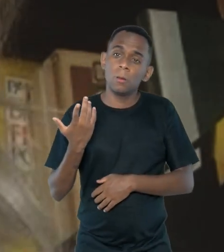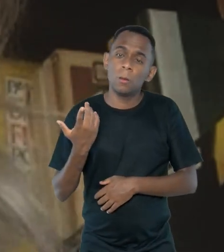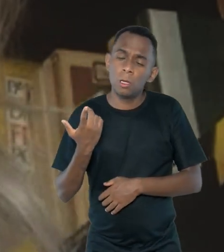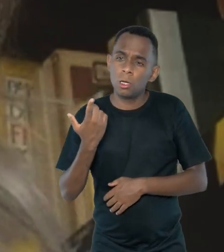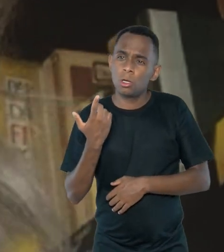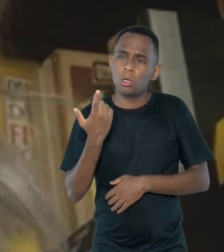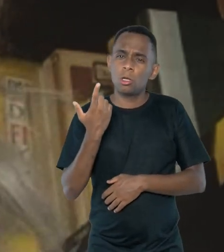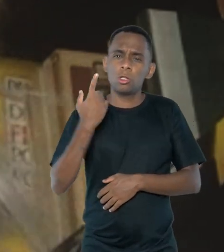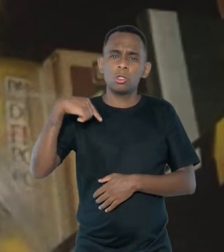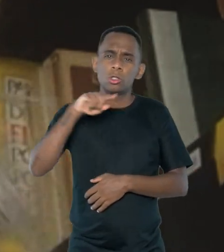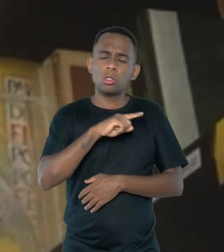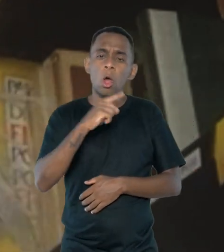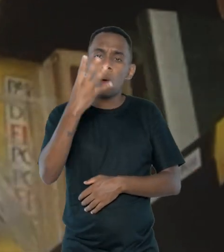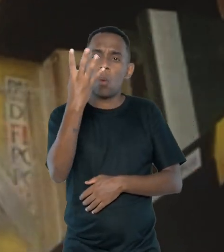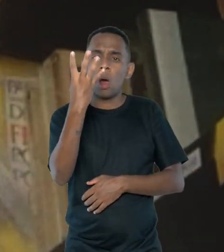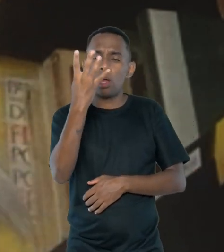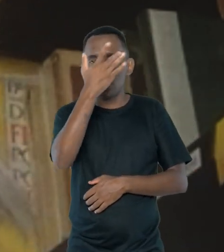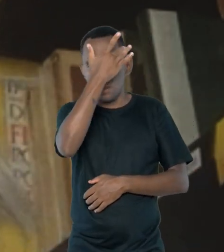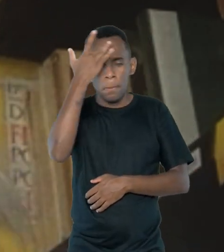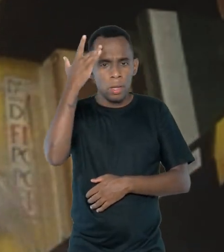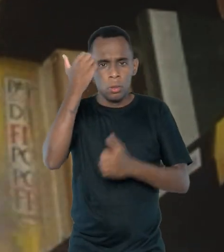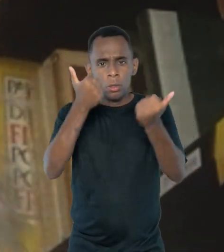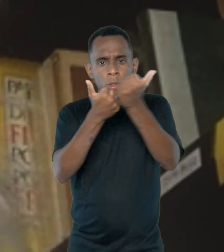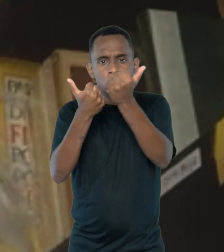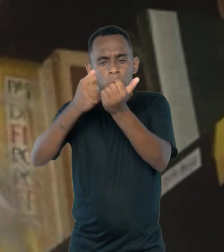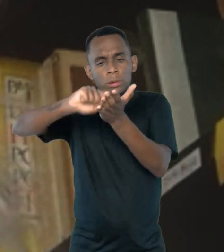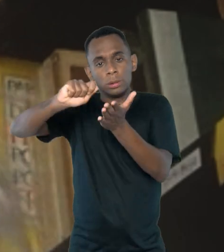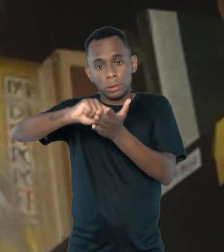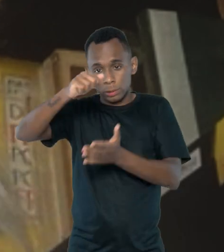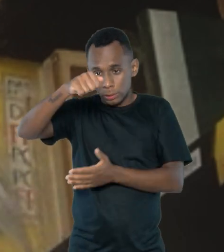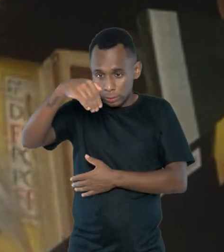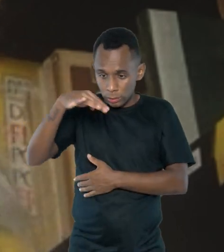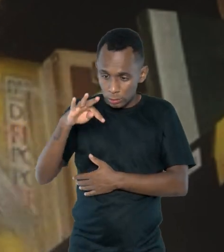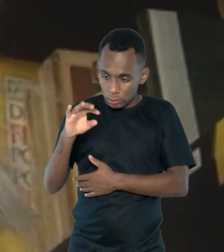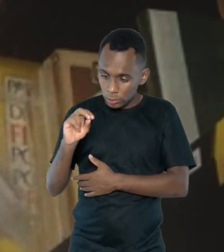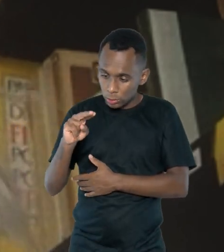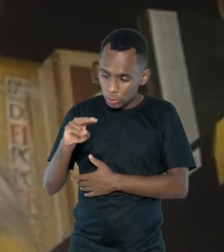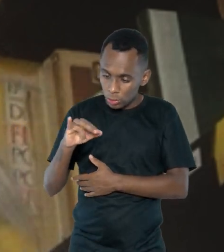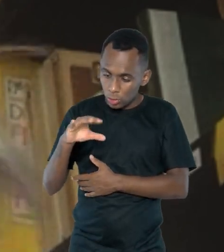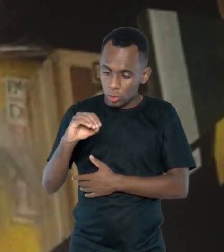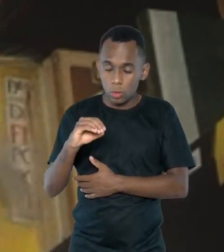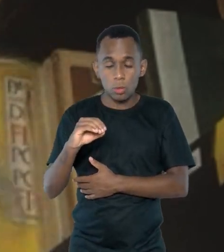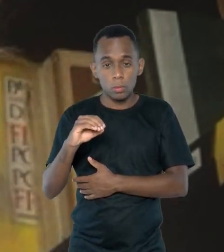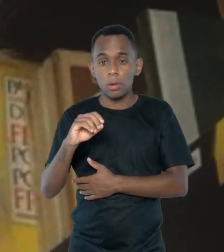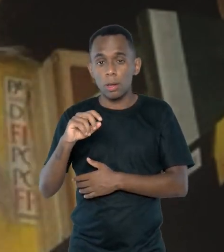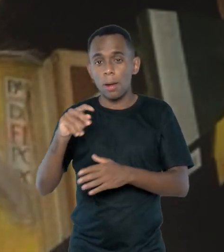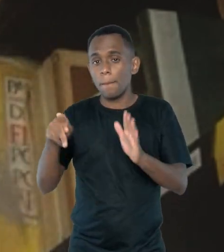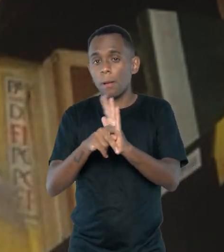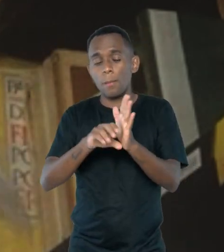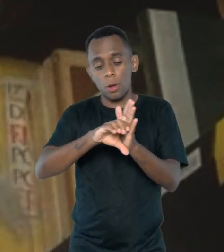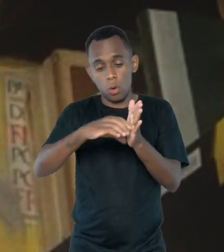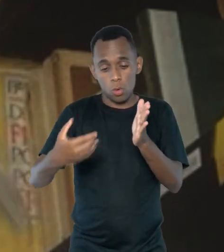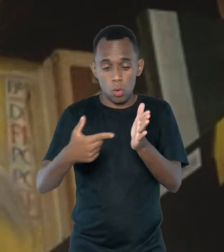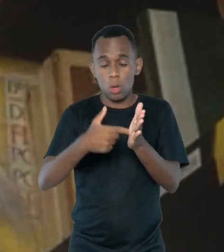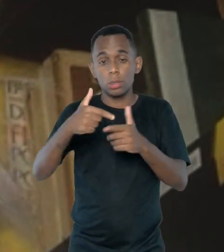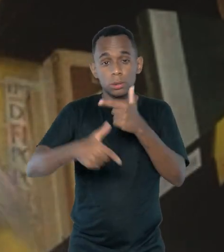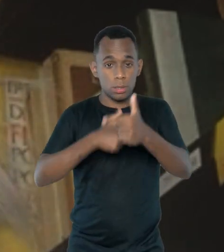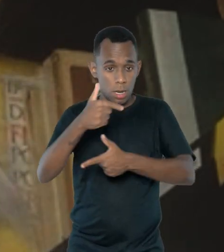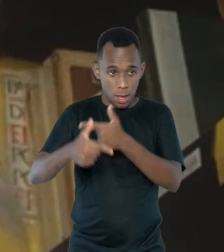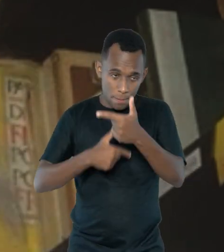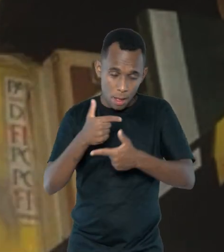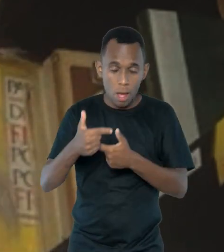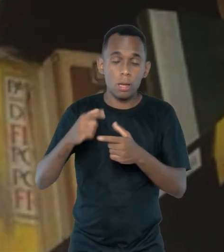somos 4 coautores. O Antônio Barreto, que é autor das crônicas, que trabalha também na produção de